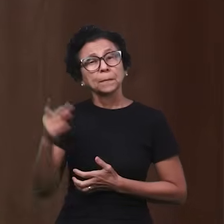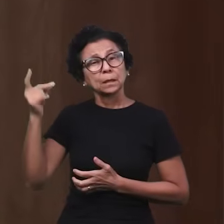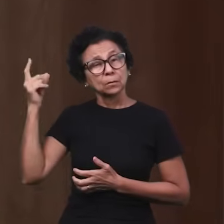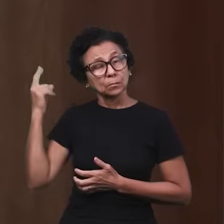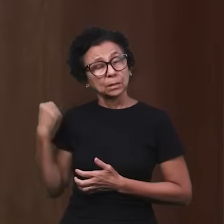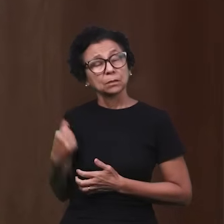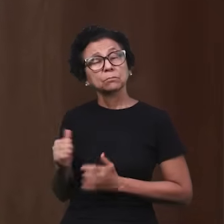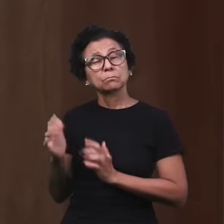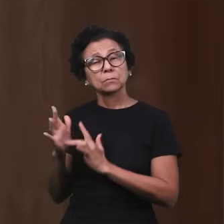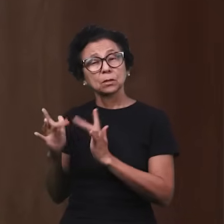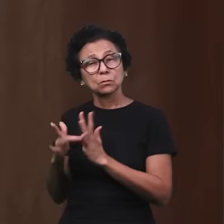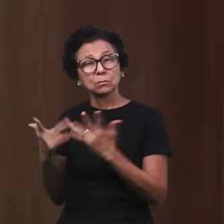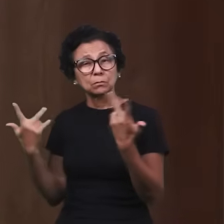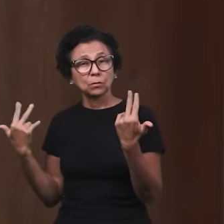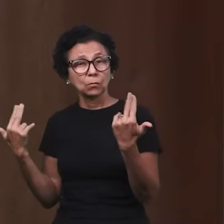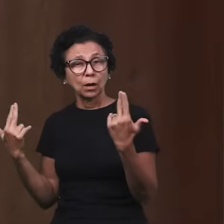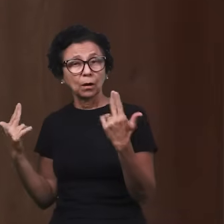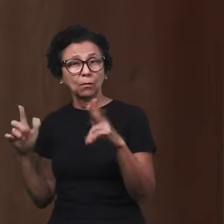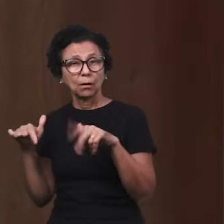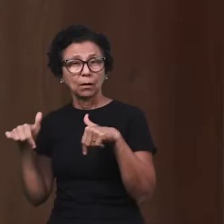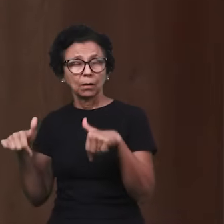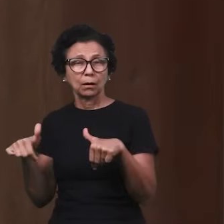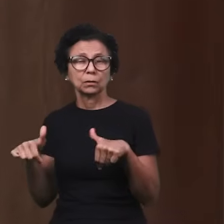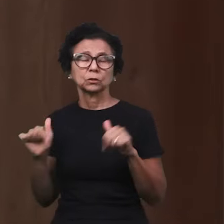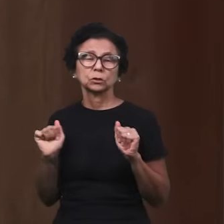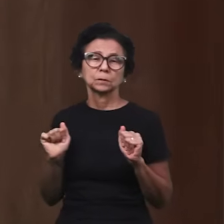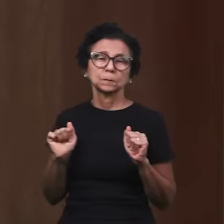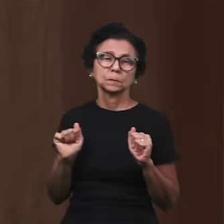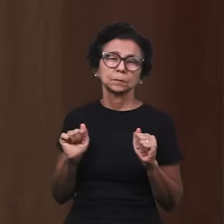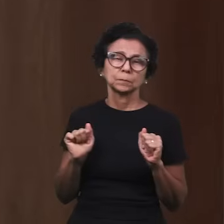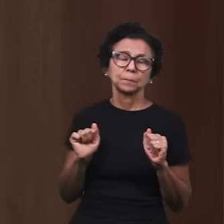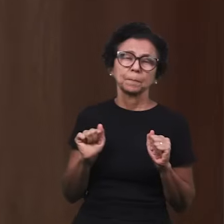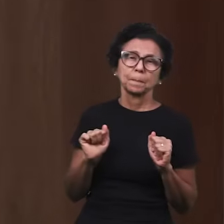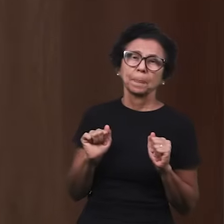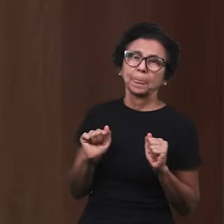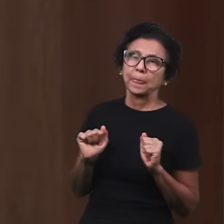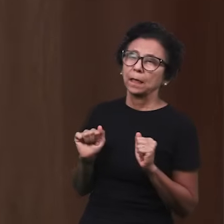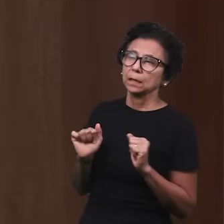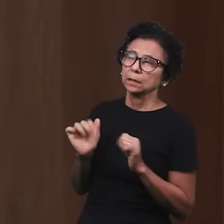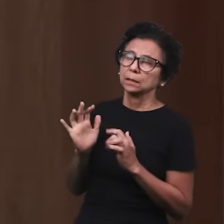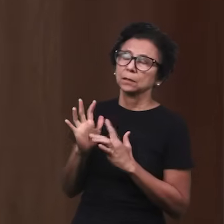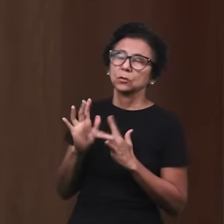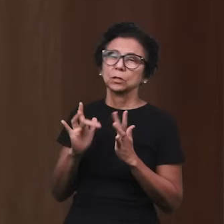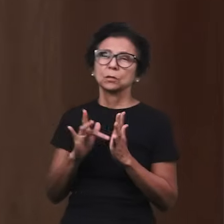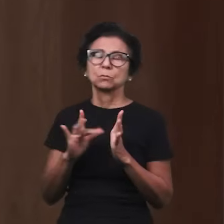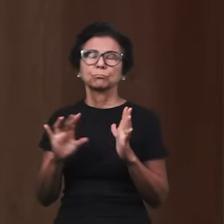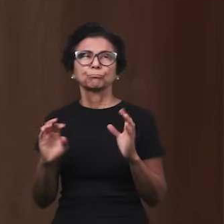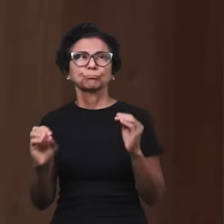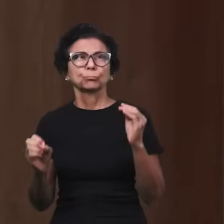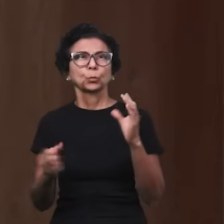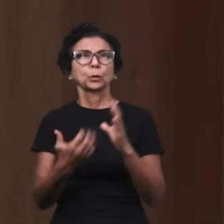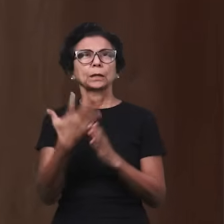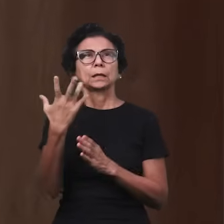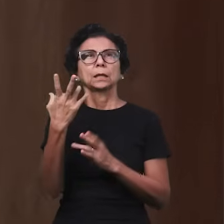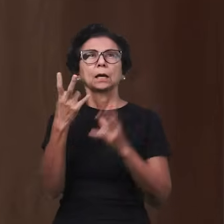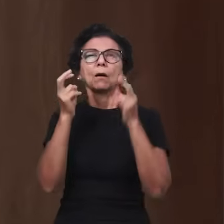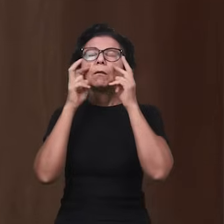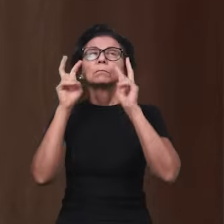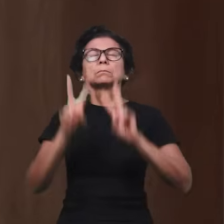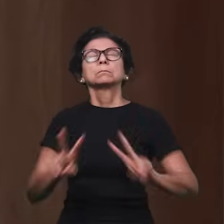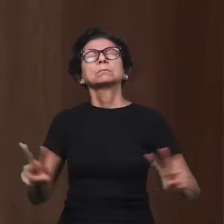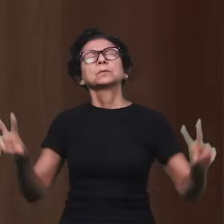época, Jesus faz isso. Porque quando ele coloca uma figura, ele cria na vida do povo